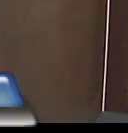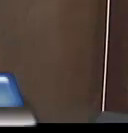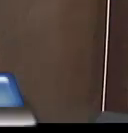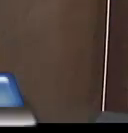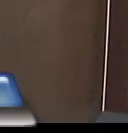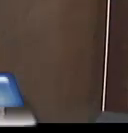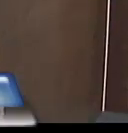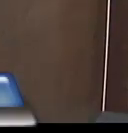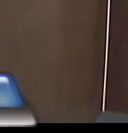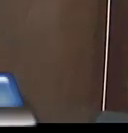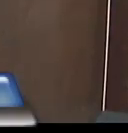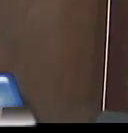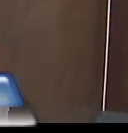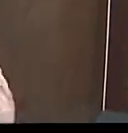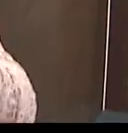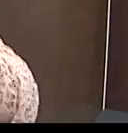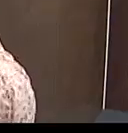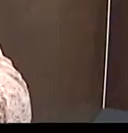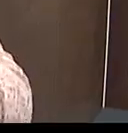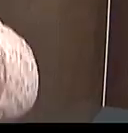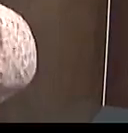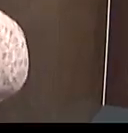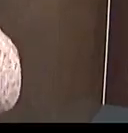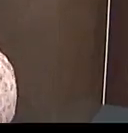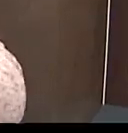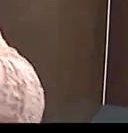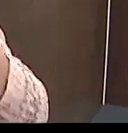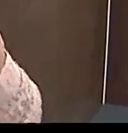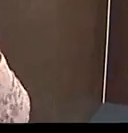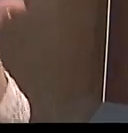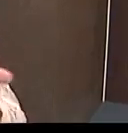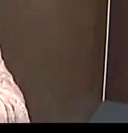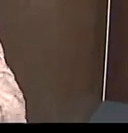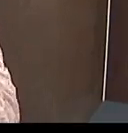25 anos, a Associação dos Surdos de Passo Fundo.